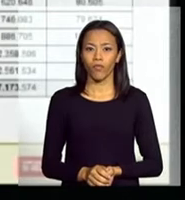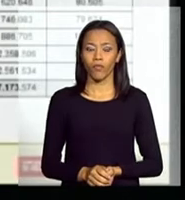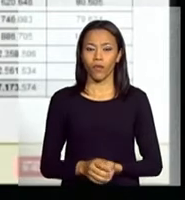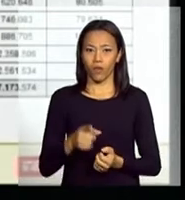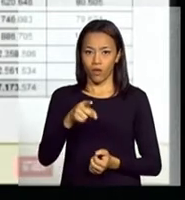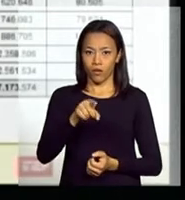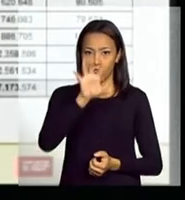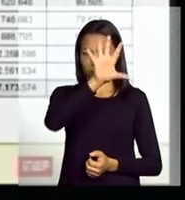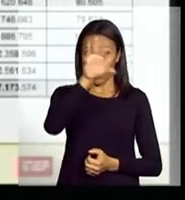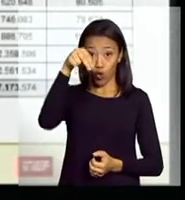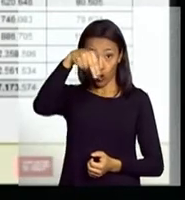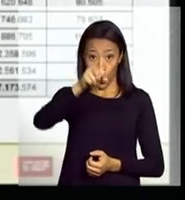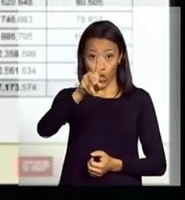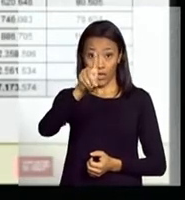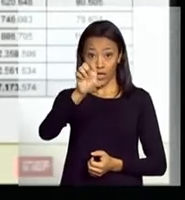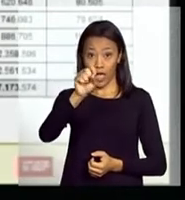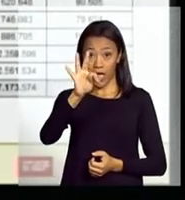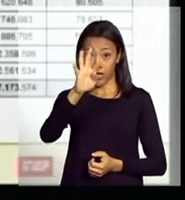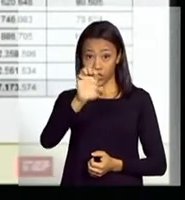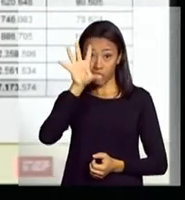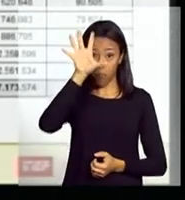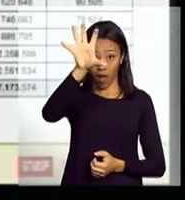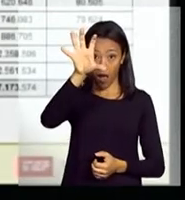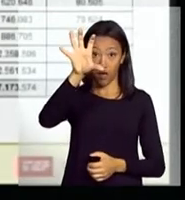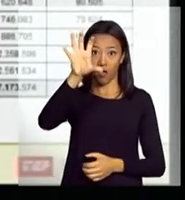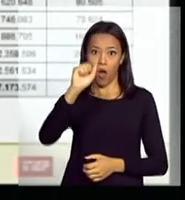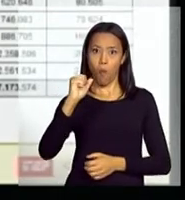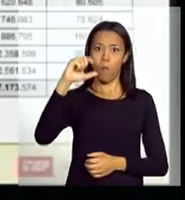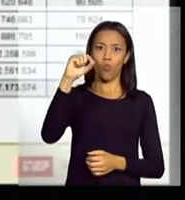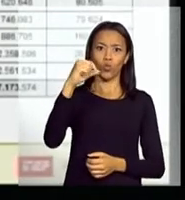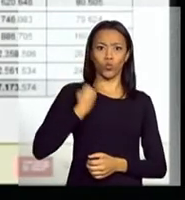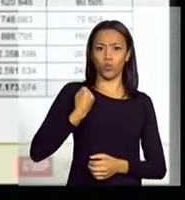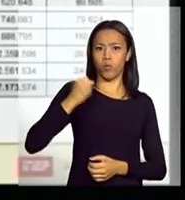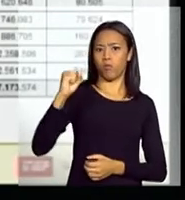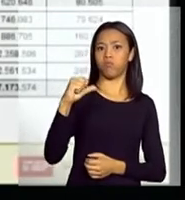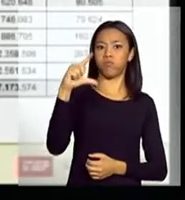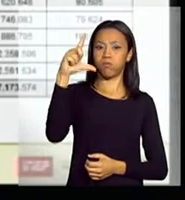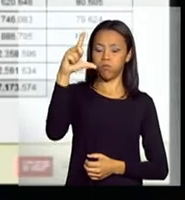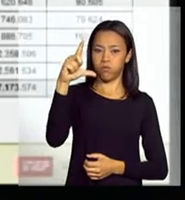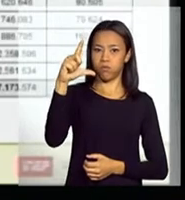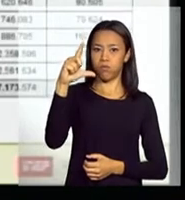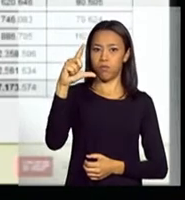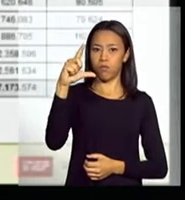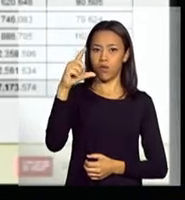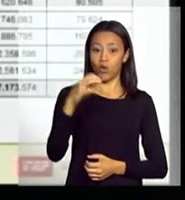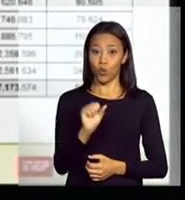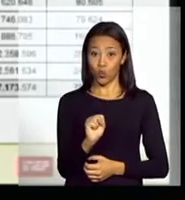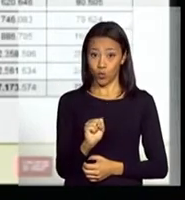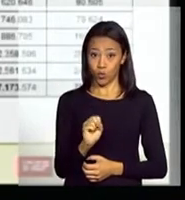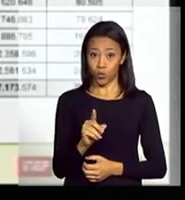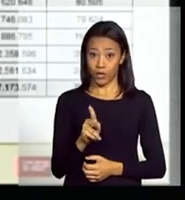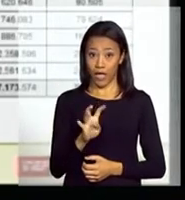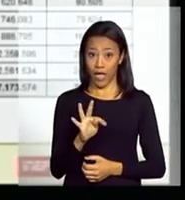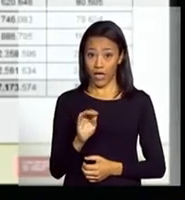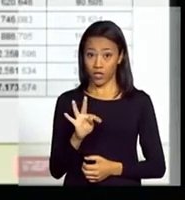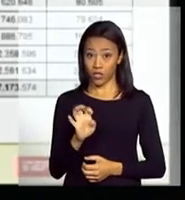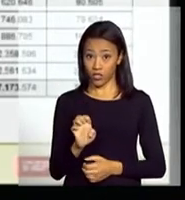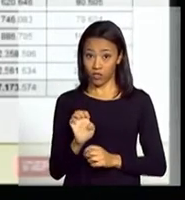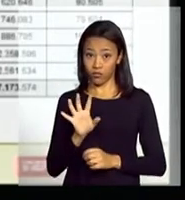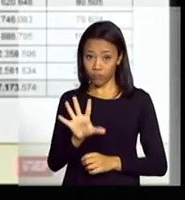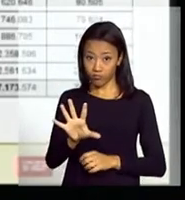aumenta o Nordeste ficar não estabiliza o Sudeste